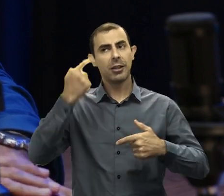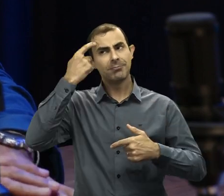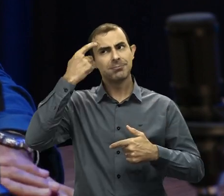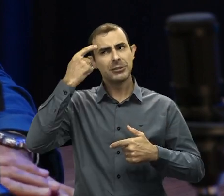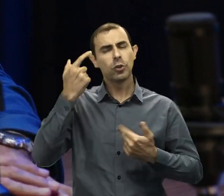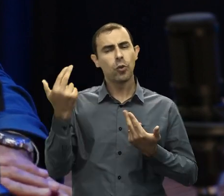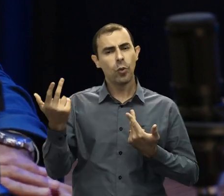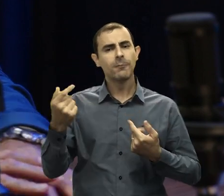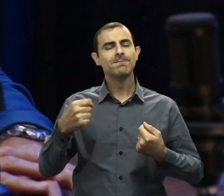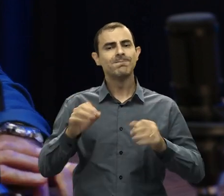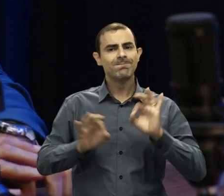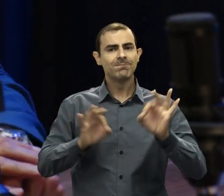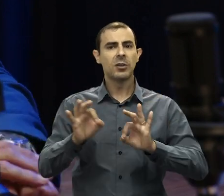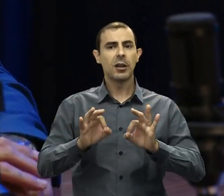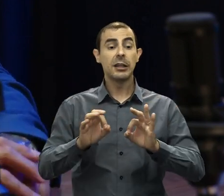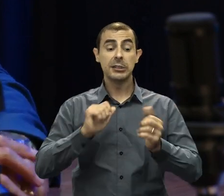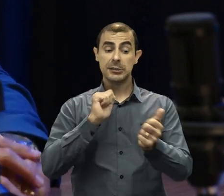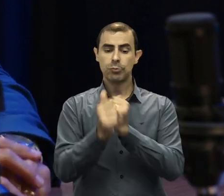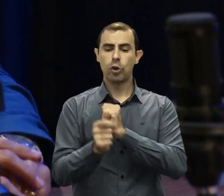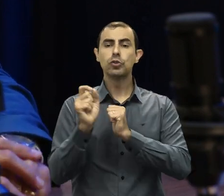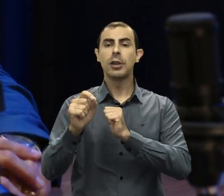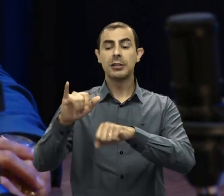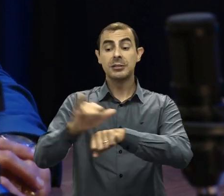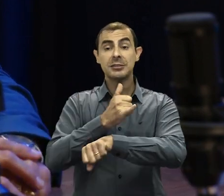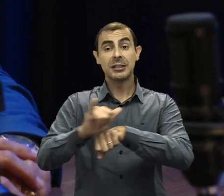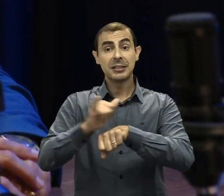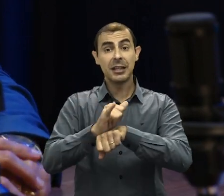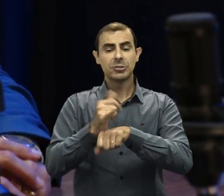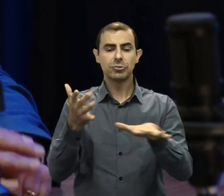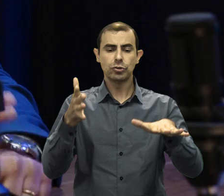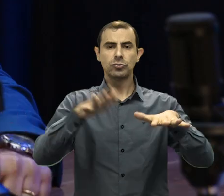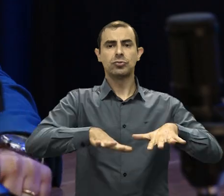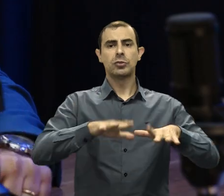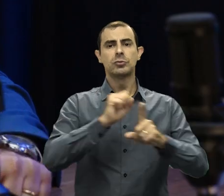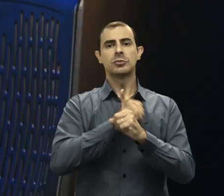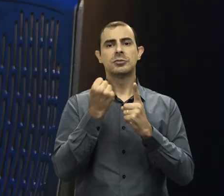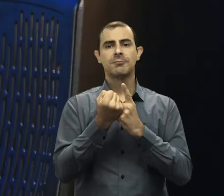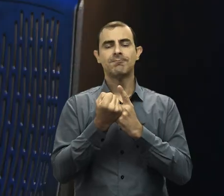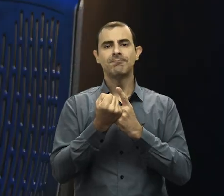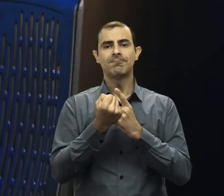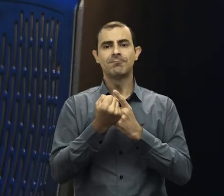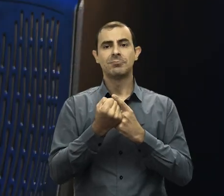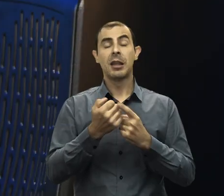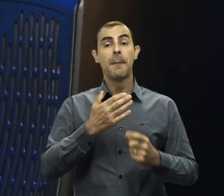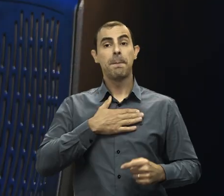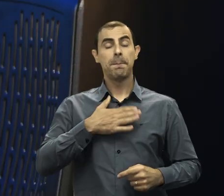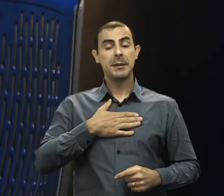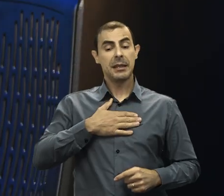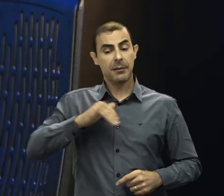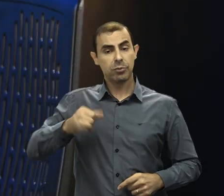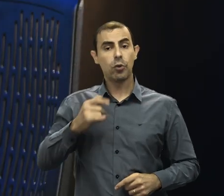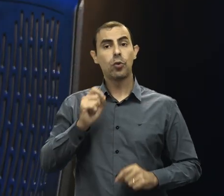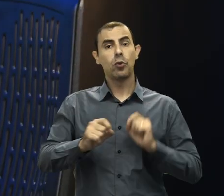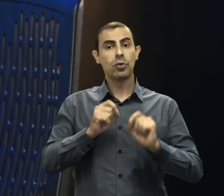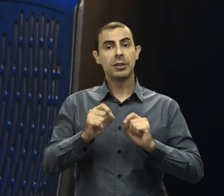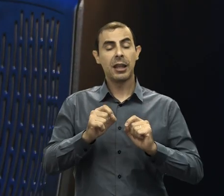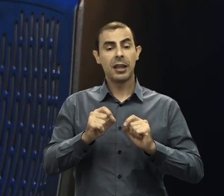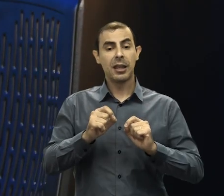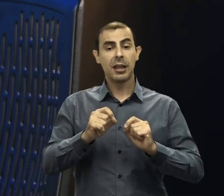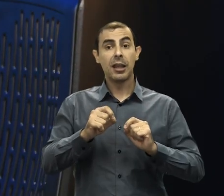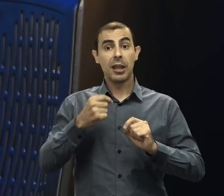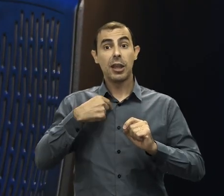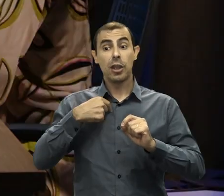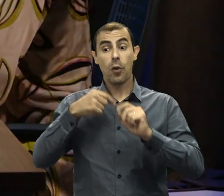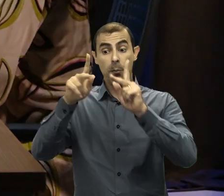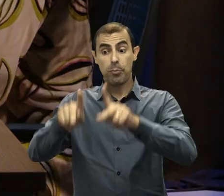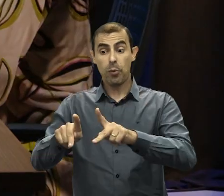esses valores, mas também usar o esporte como ferramenta de inclusão social. A oportunidade que eu tive de estudar numa escola particular através do esporte,